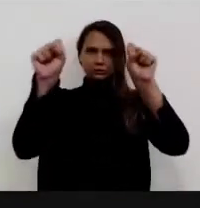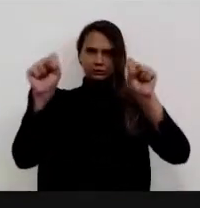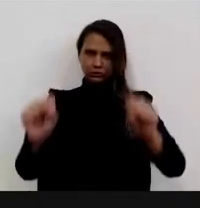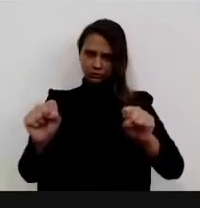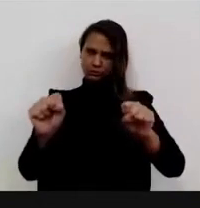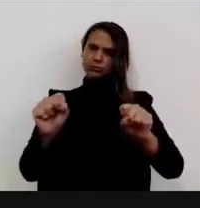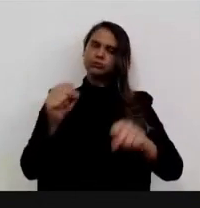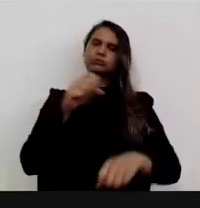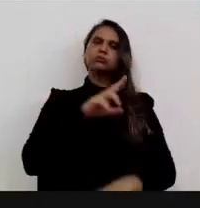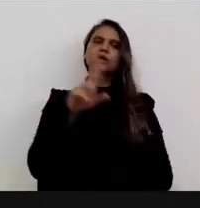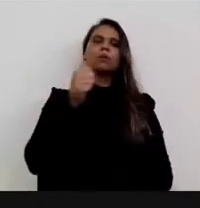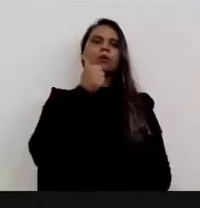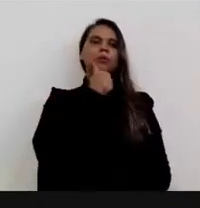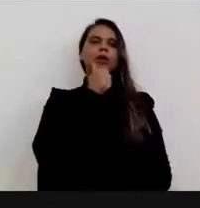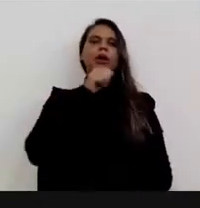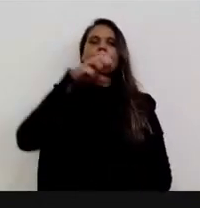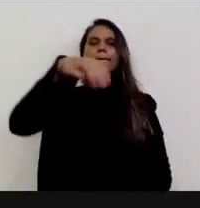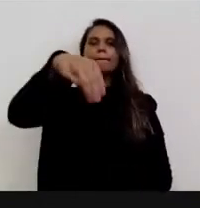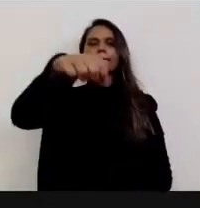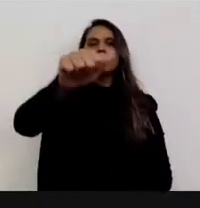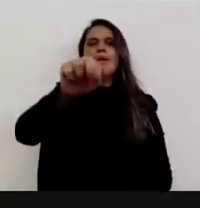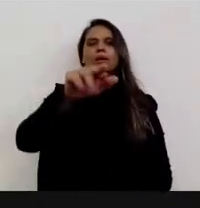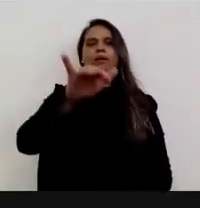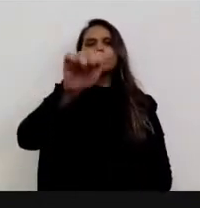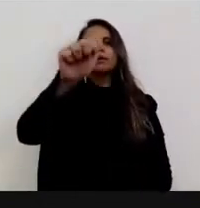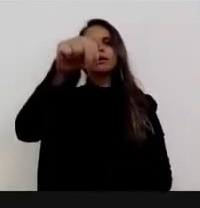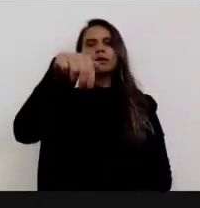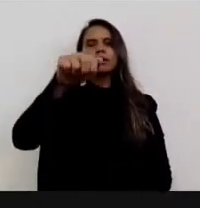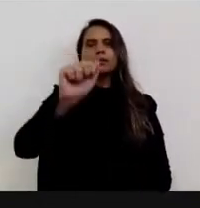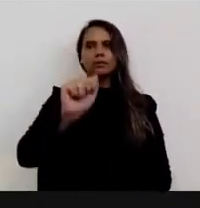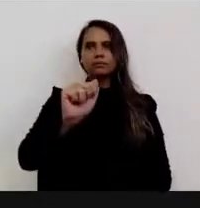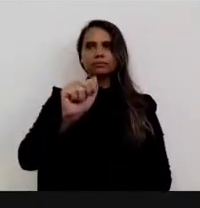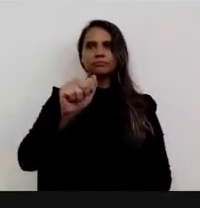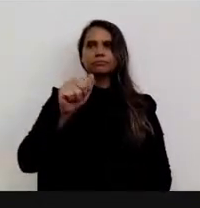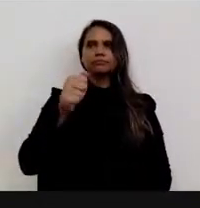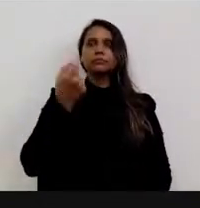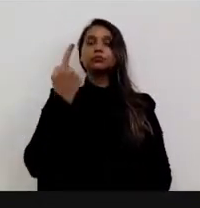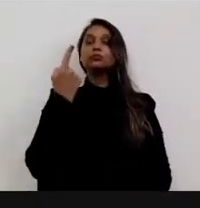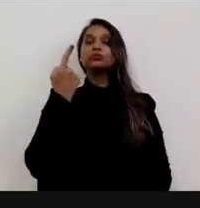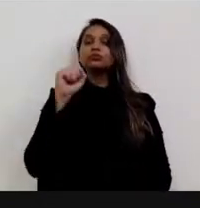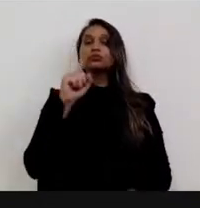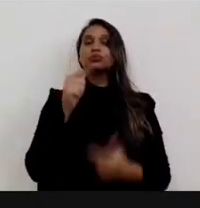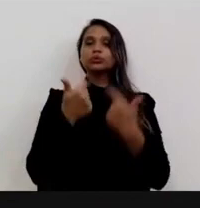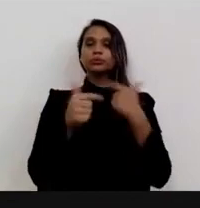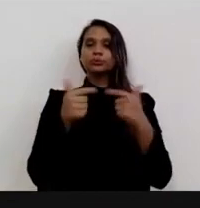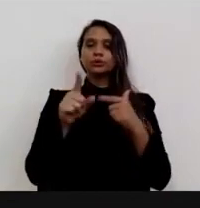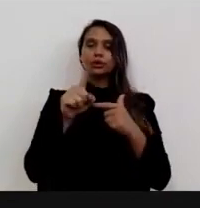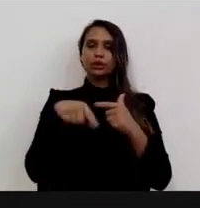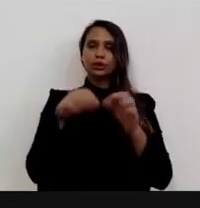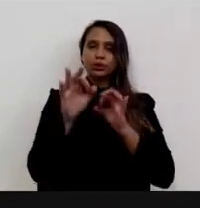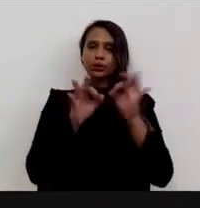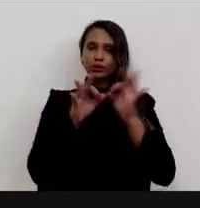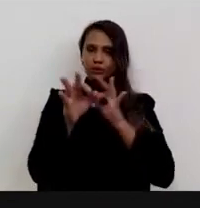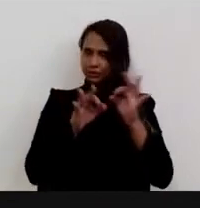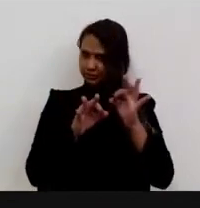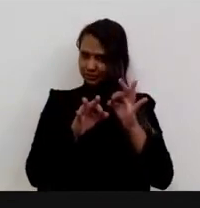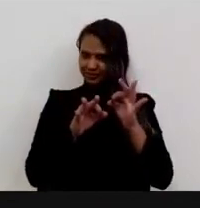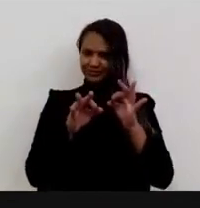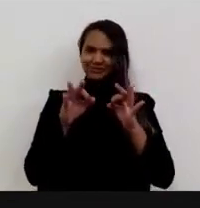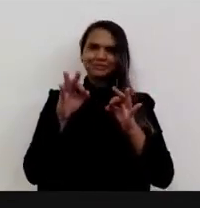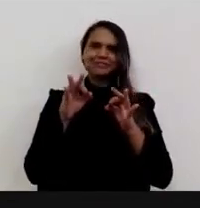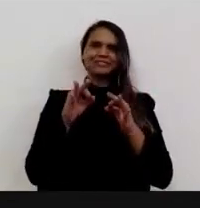Batista Brent. E o último trabalho, Neurociência e Metaverso no Contexto Organizacional, que será apresentado por